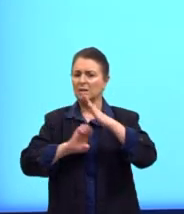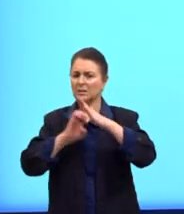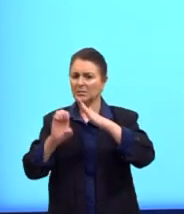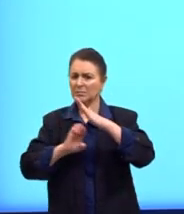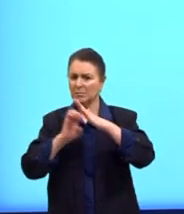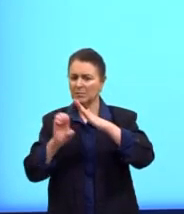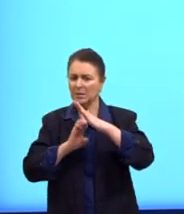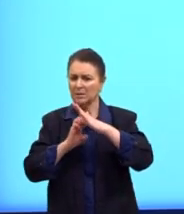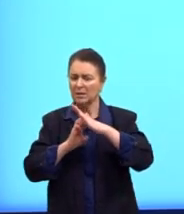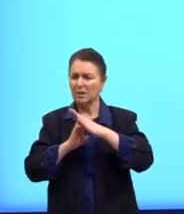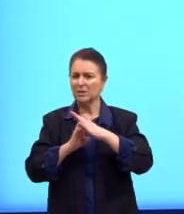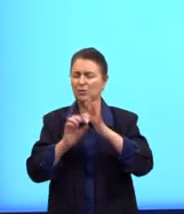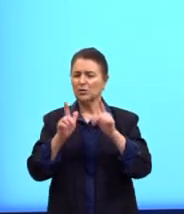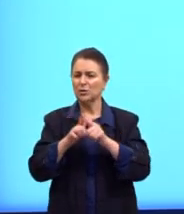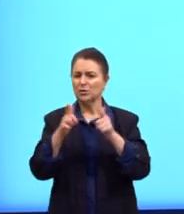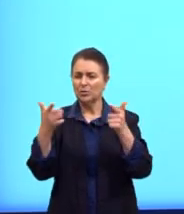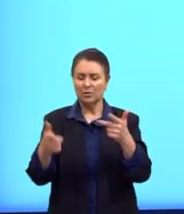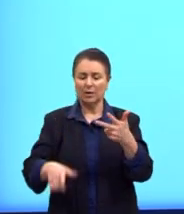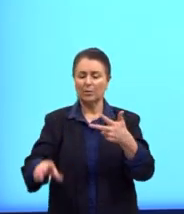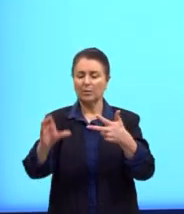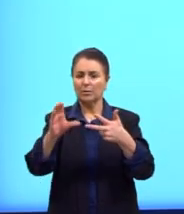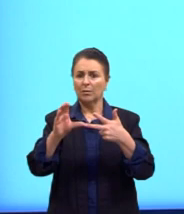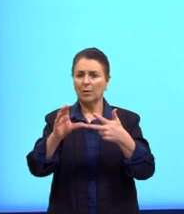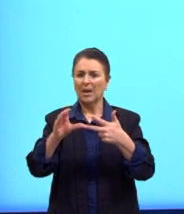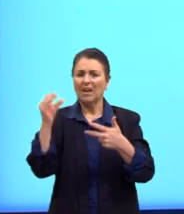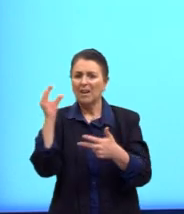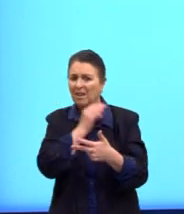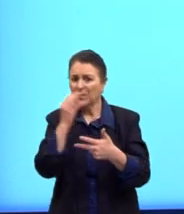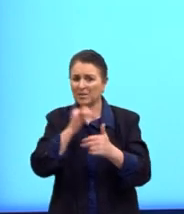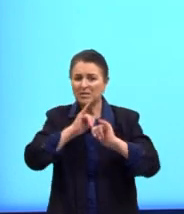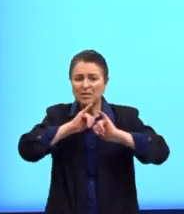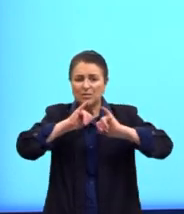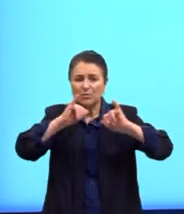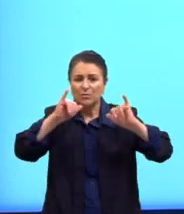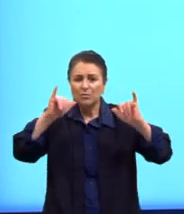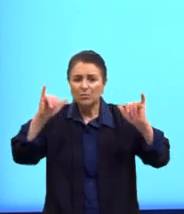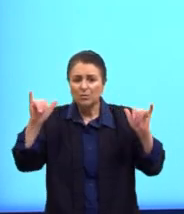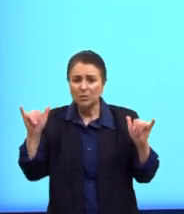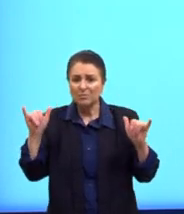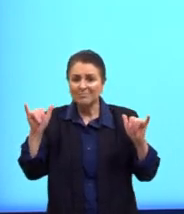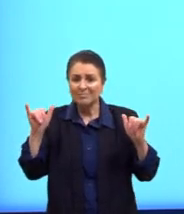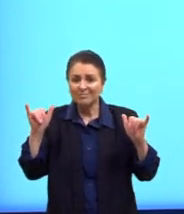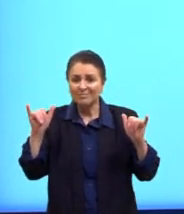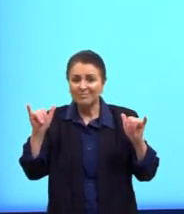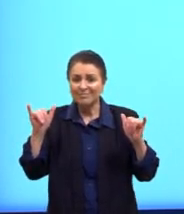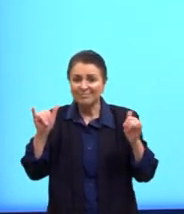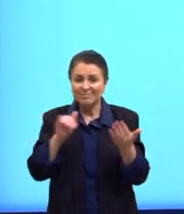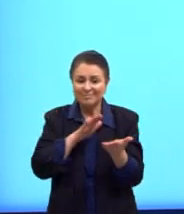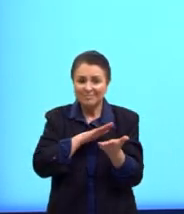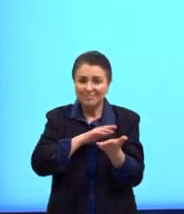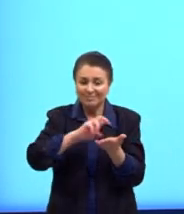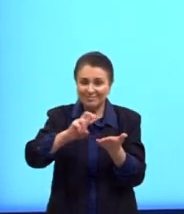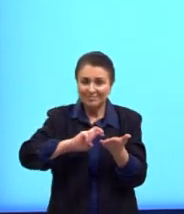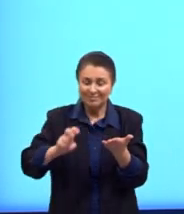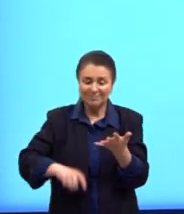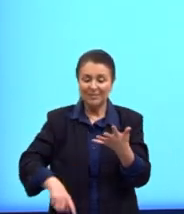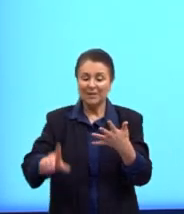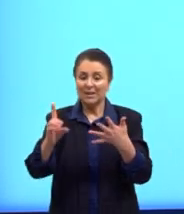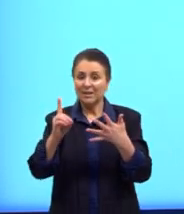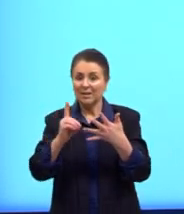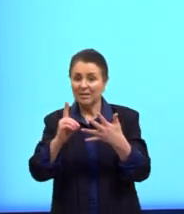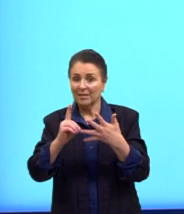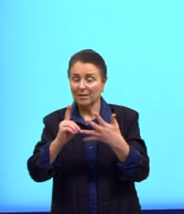letra C A instantaneidade da divulgação da Notícia impressa letra